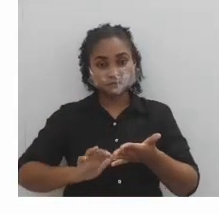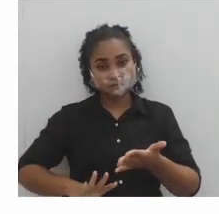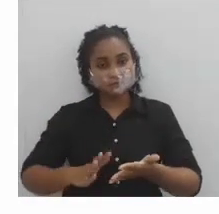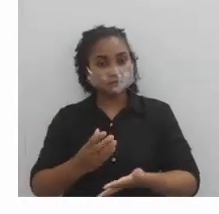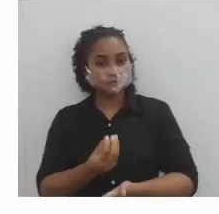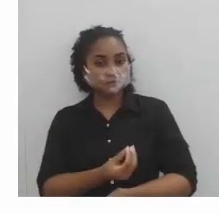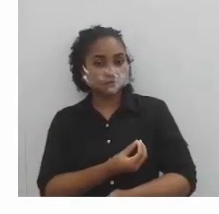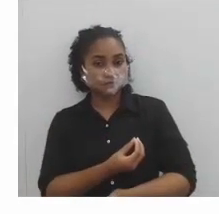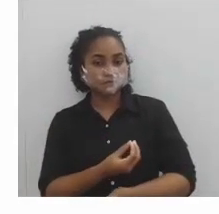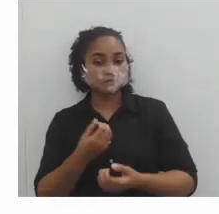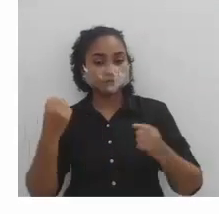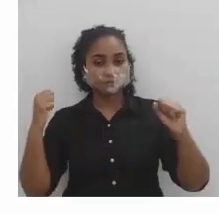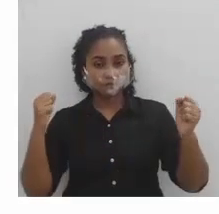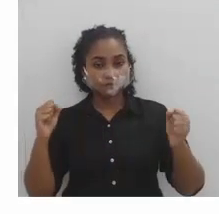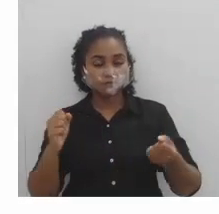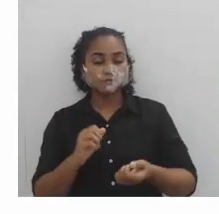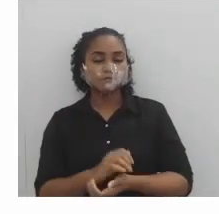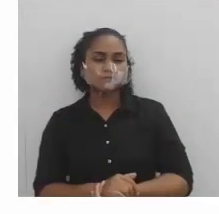e